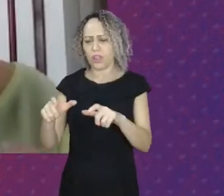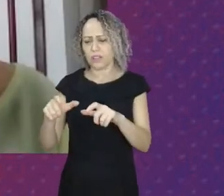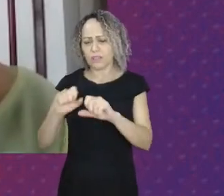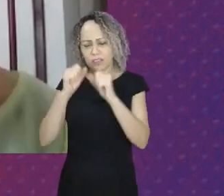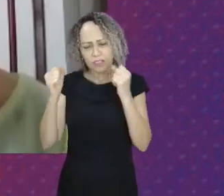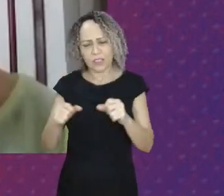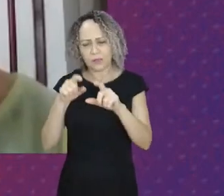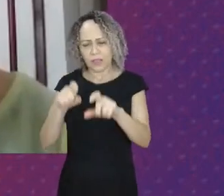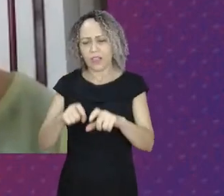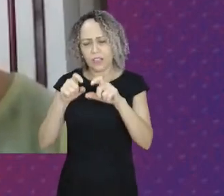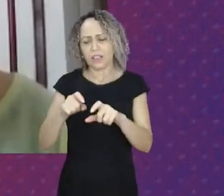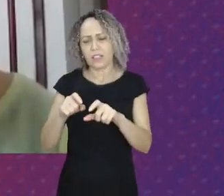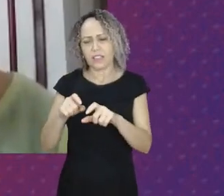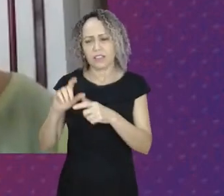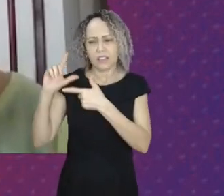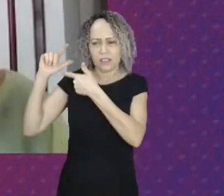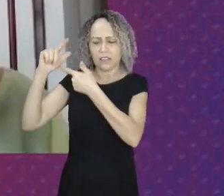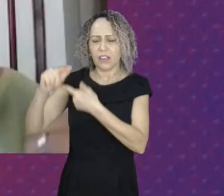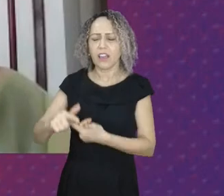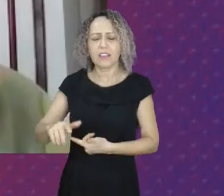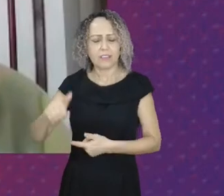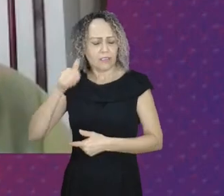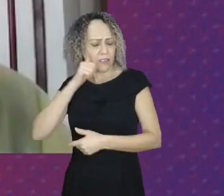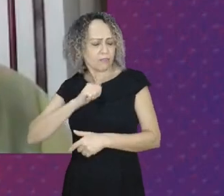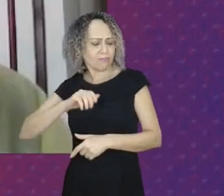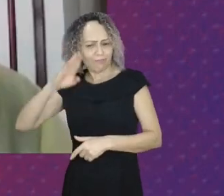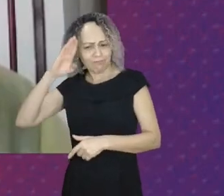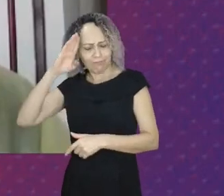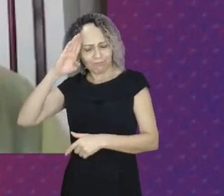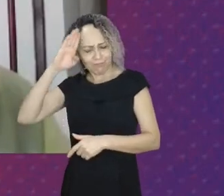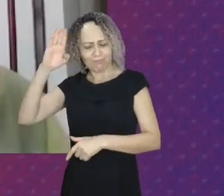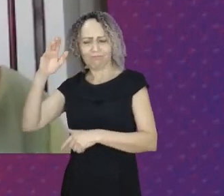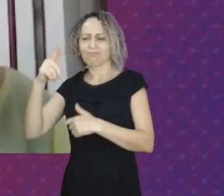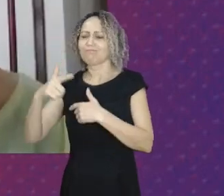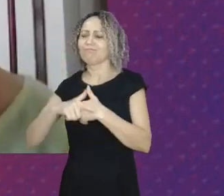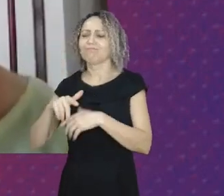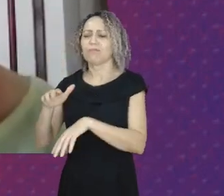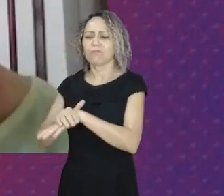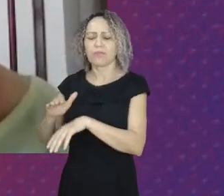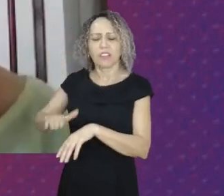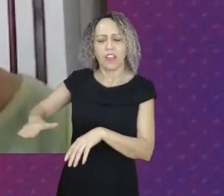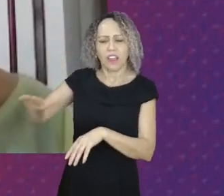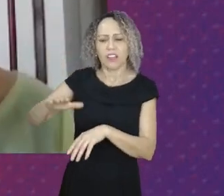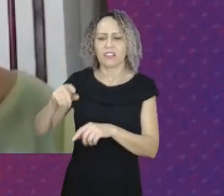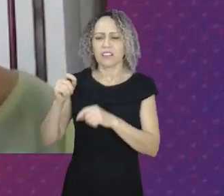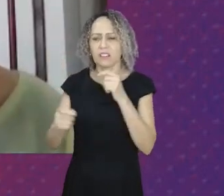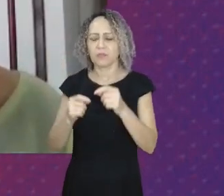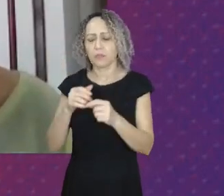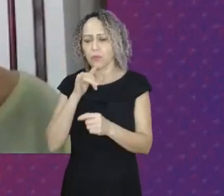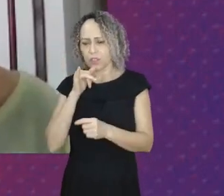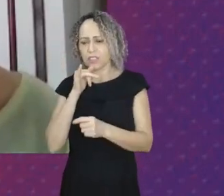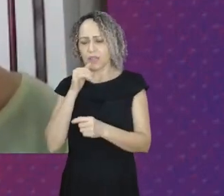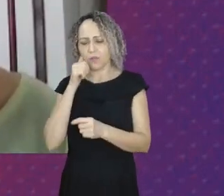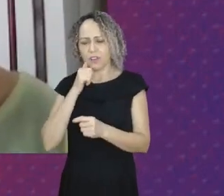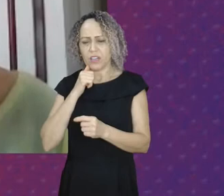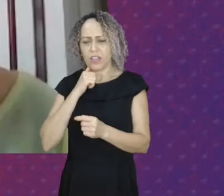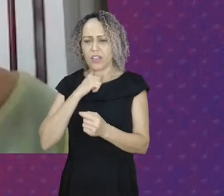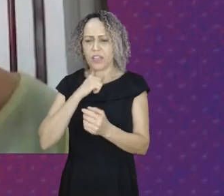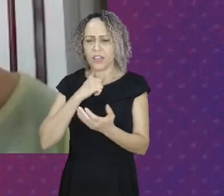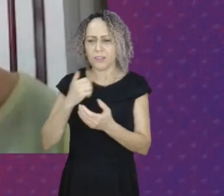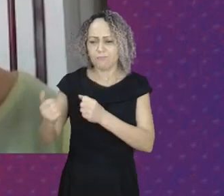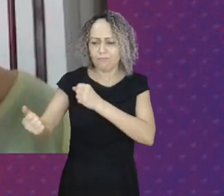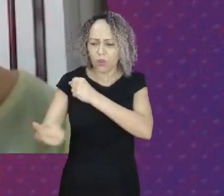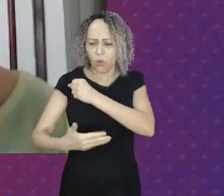papel primordial das mulheres, quer seja lá onde estão as apanhadoras e apanhadores de flores, quer lá estejam